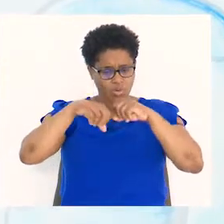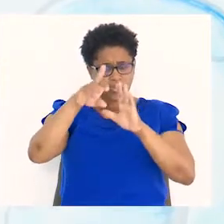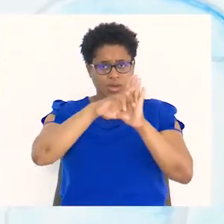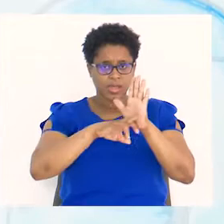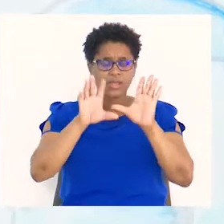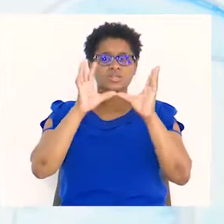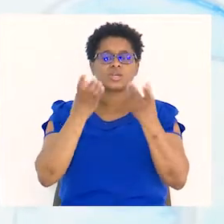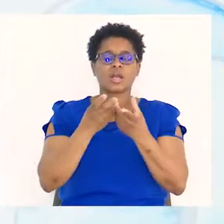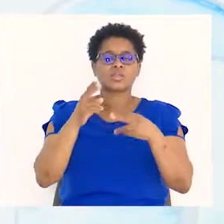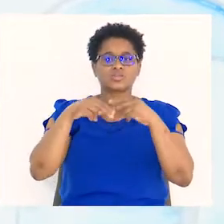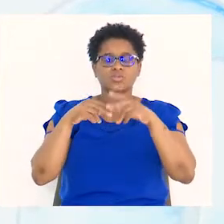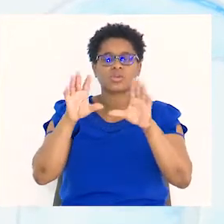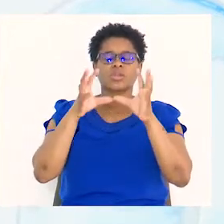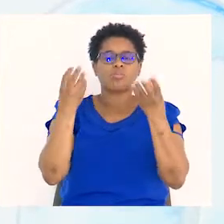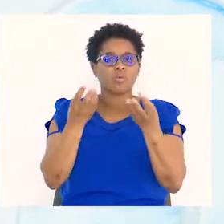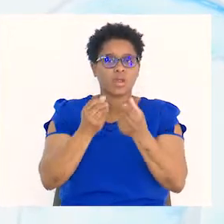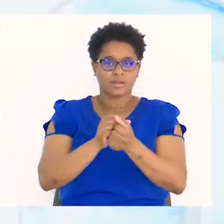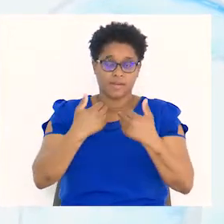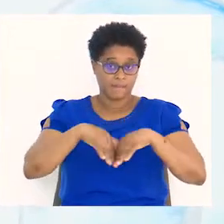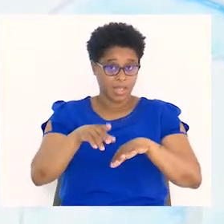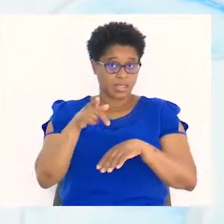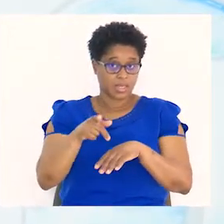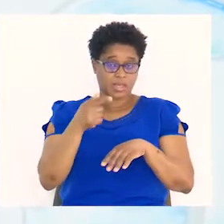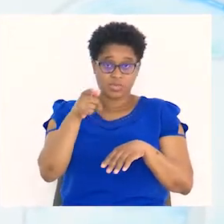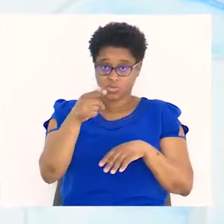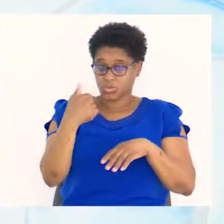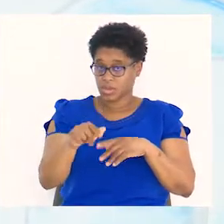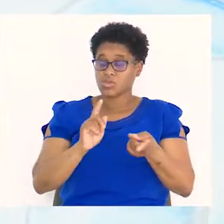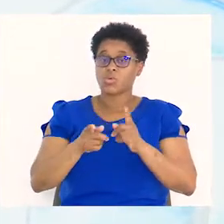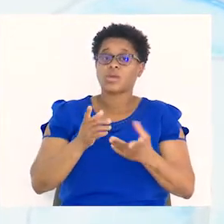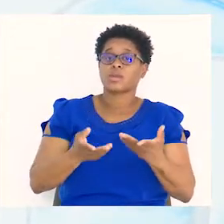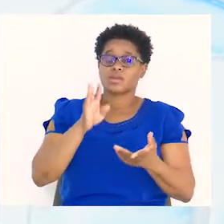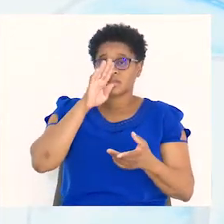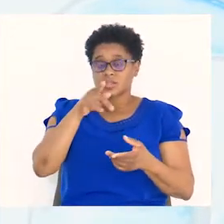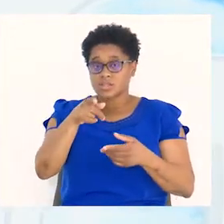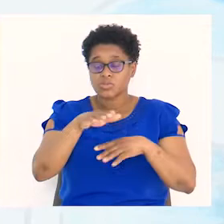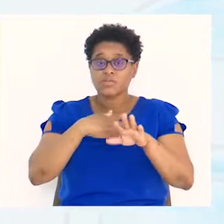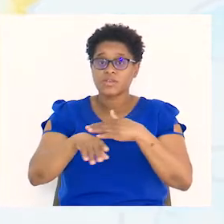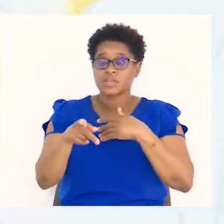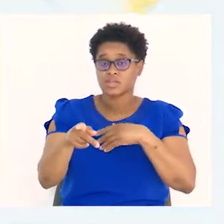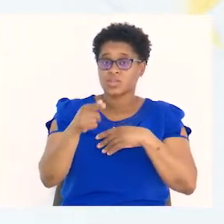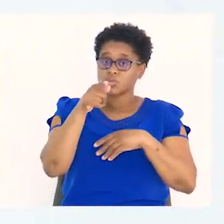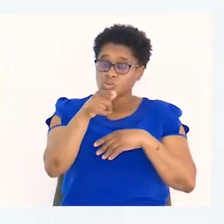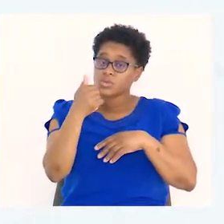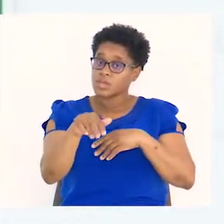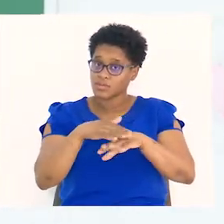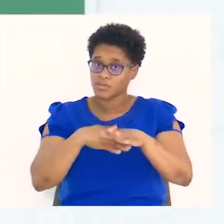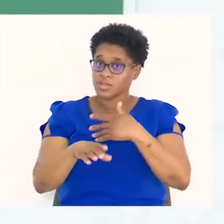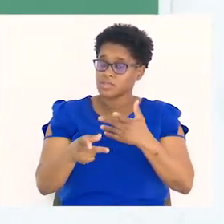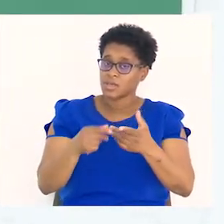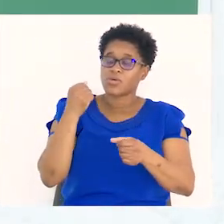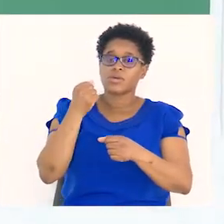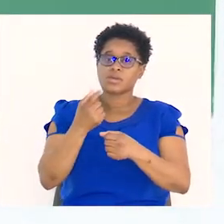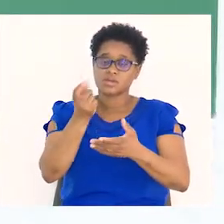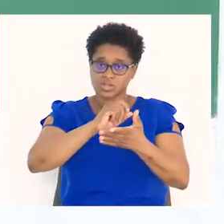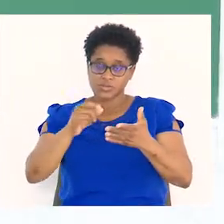plural. Mas aqui, o que é que tu tens? Se fizeres isso, tu tens que trabalhar aquilo que é a colocação